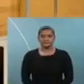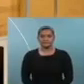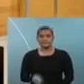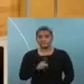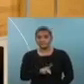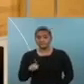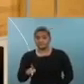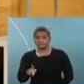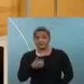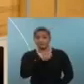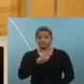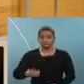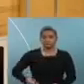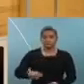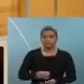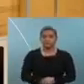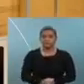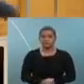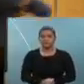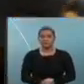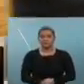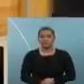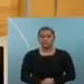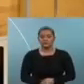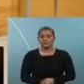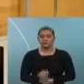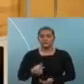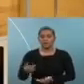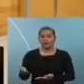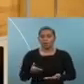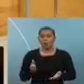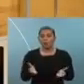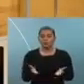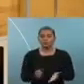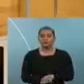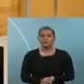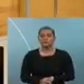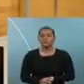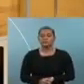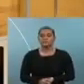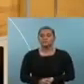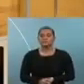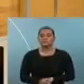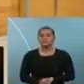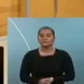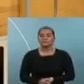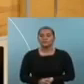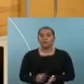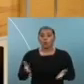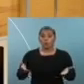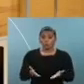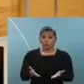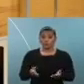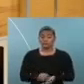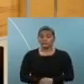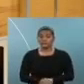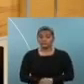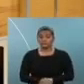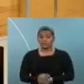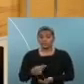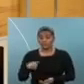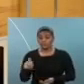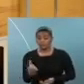Senhor presidente, senhores deputados, o que me traz hoje aqui é dizer o seguinte, de que a partir de hoje, nós